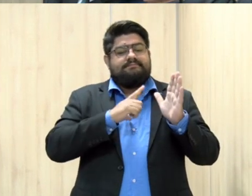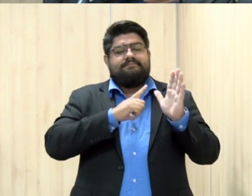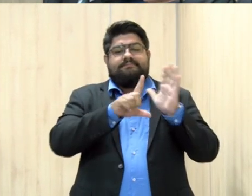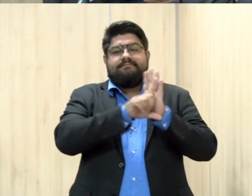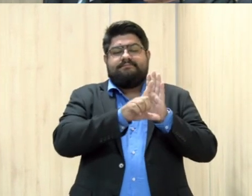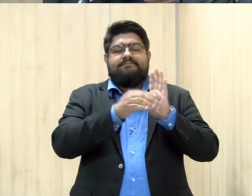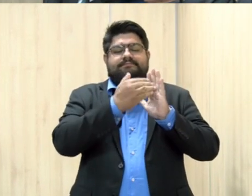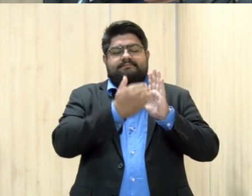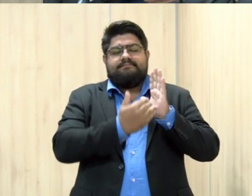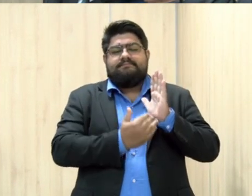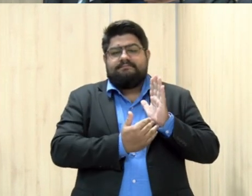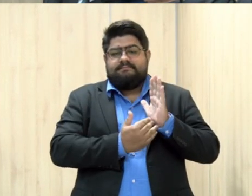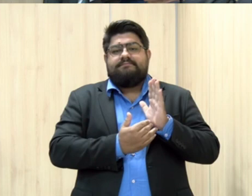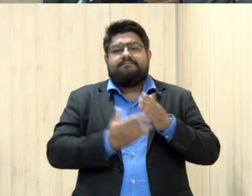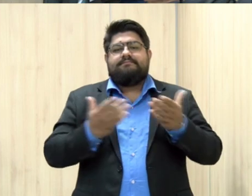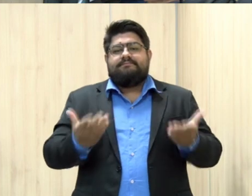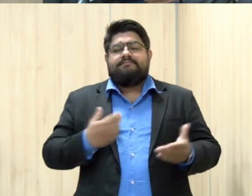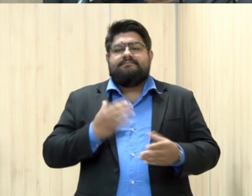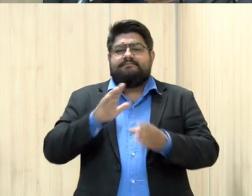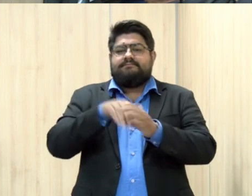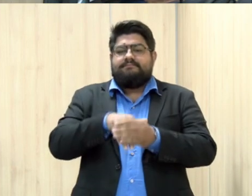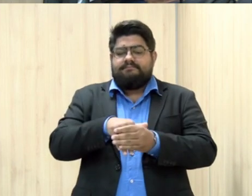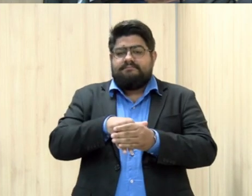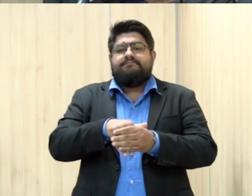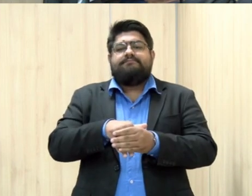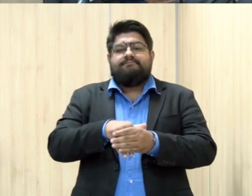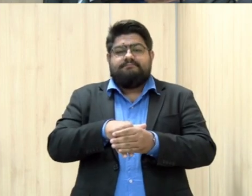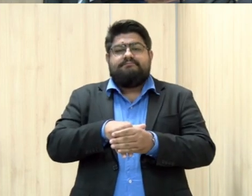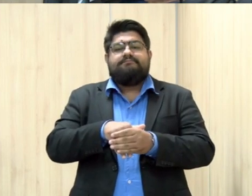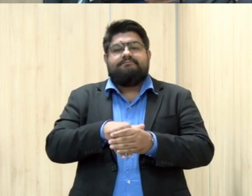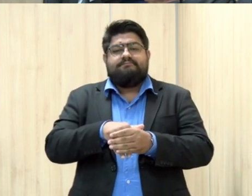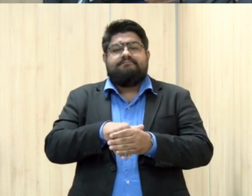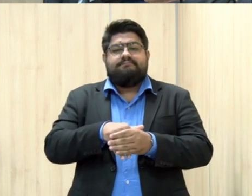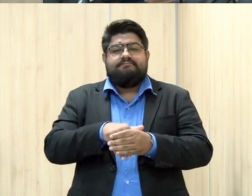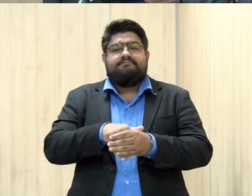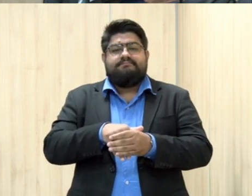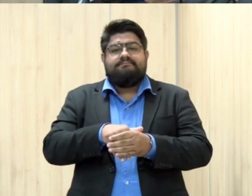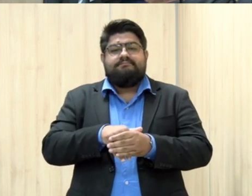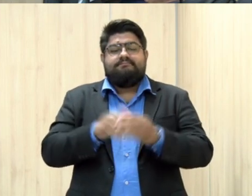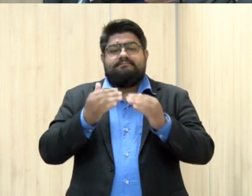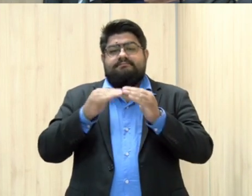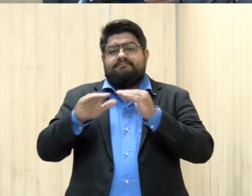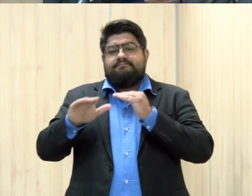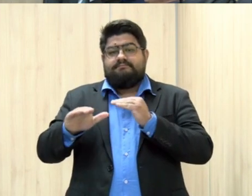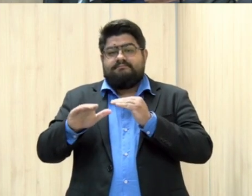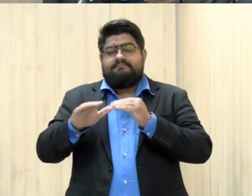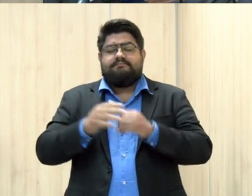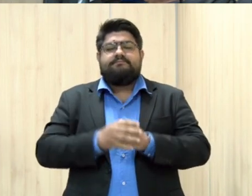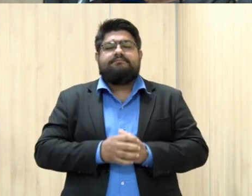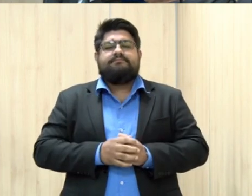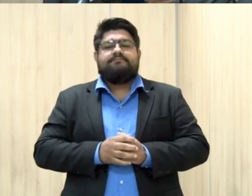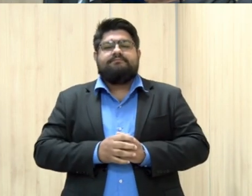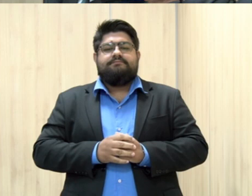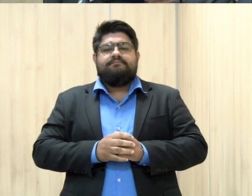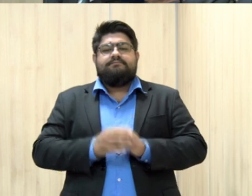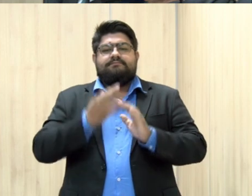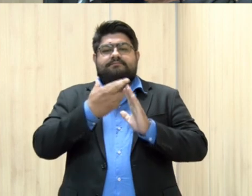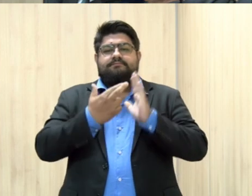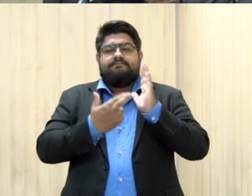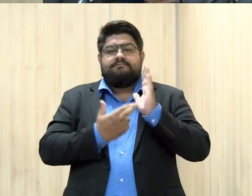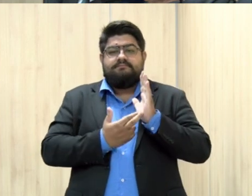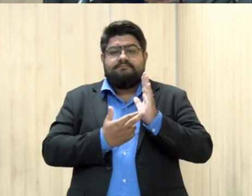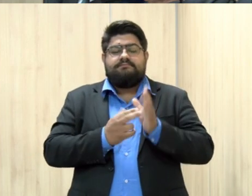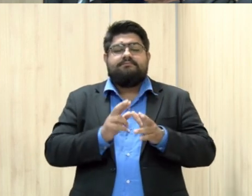pertinente Então o meu voto é divergente contrário ao voto do relator